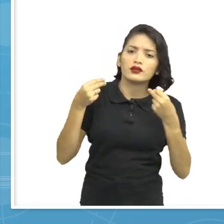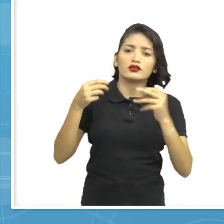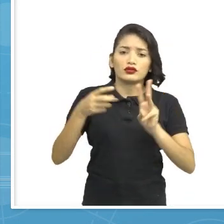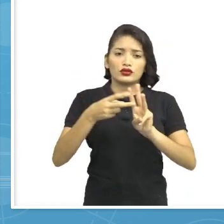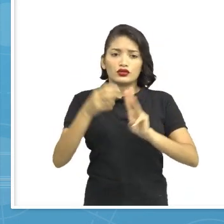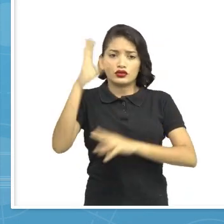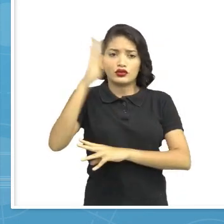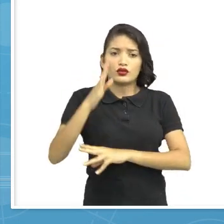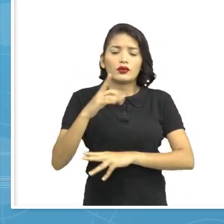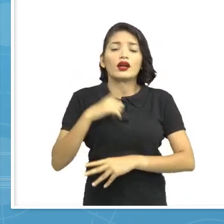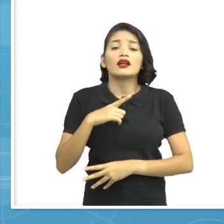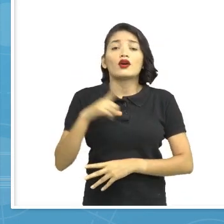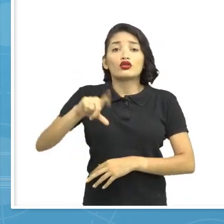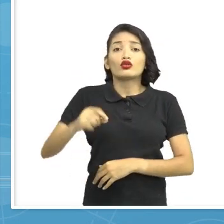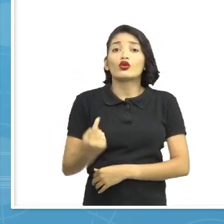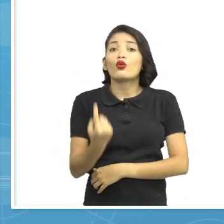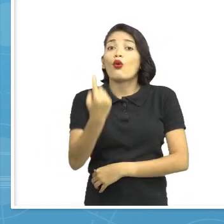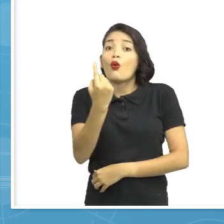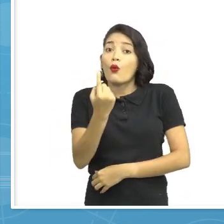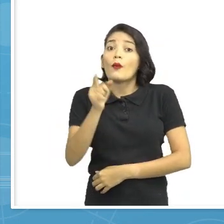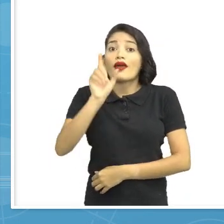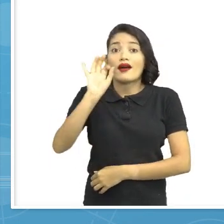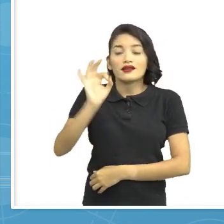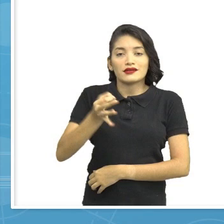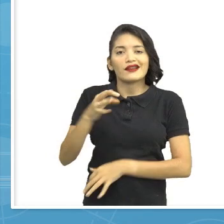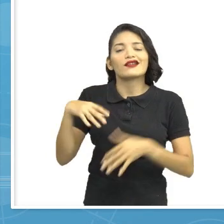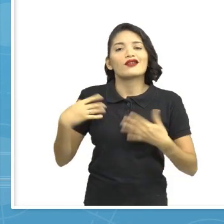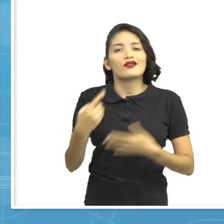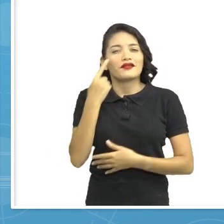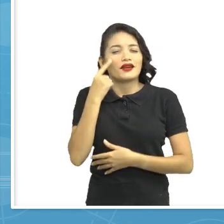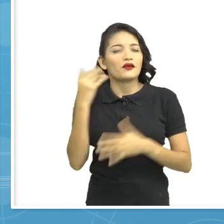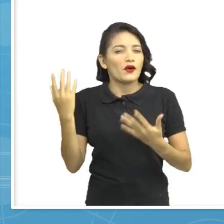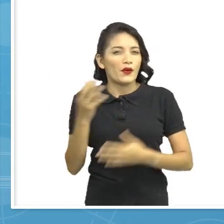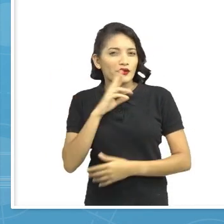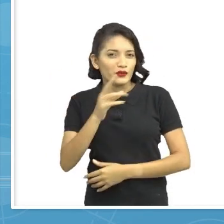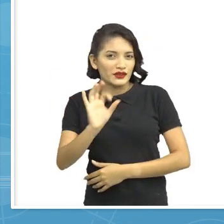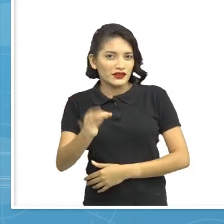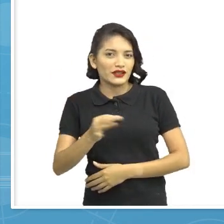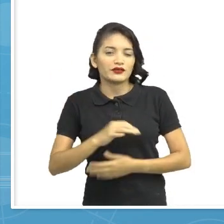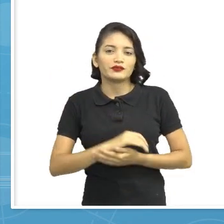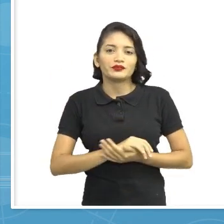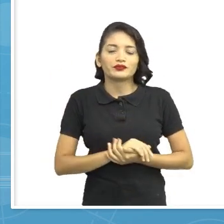tinha quatro alternativas, vamos ver qual é a nossa alternativa correta.